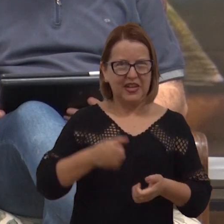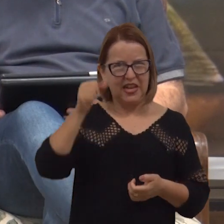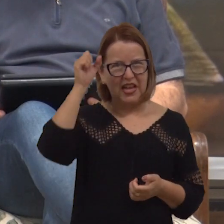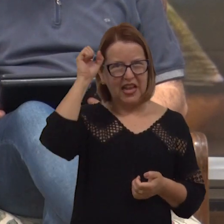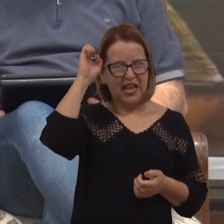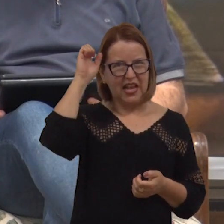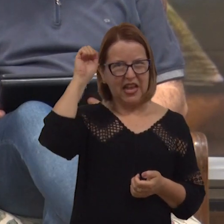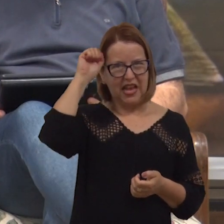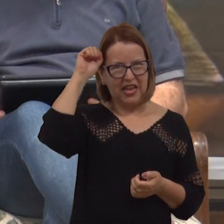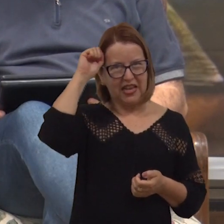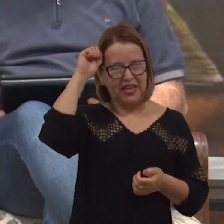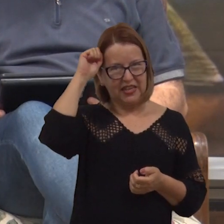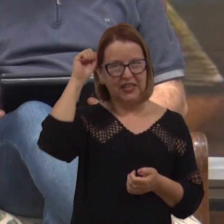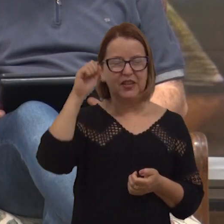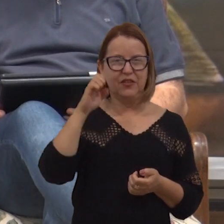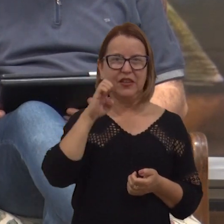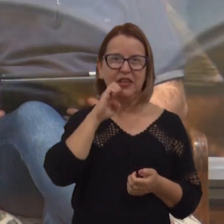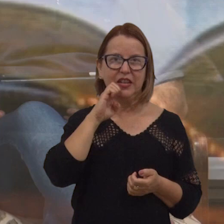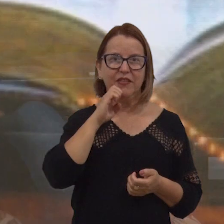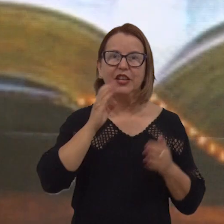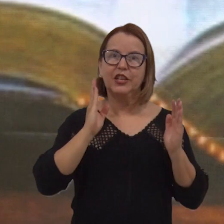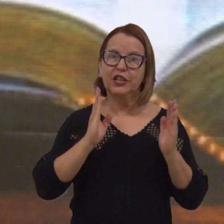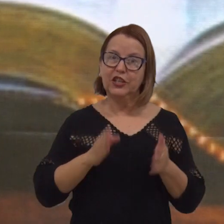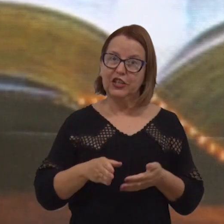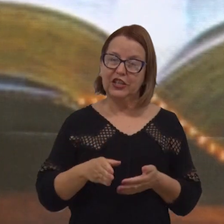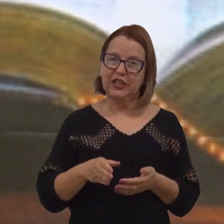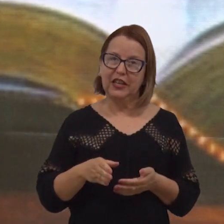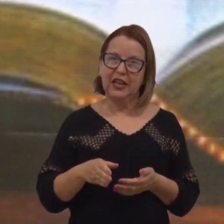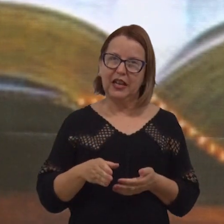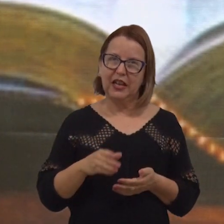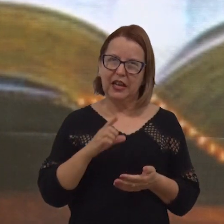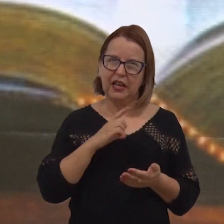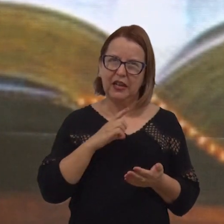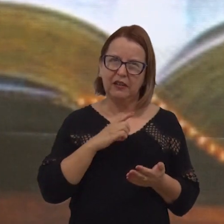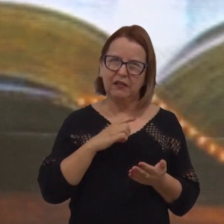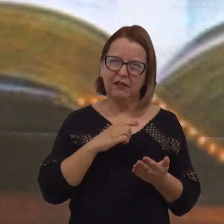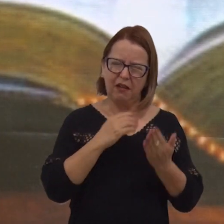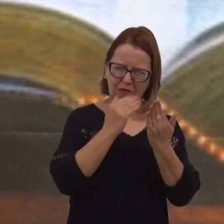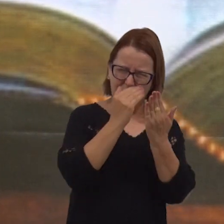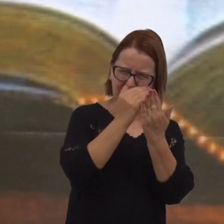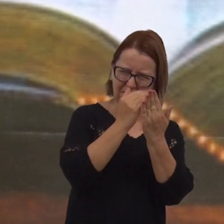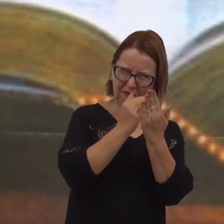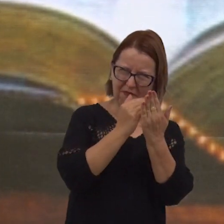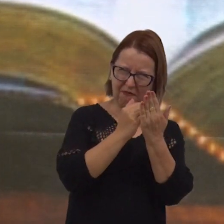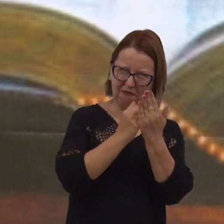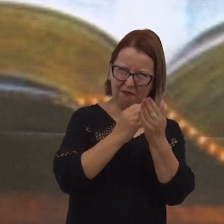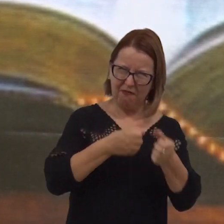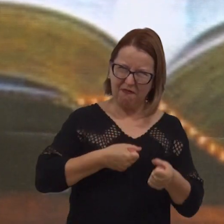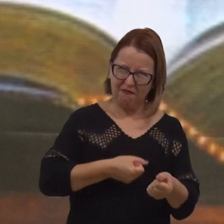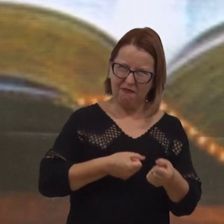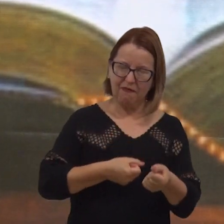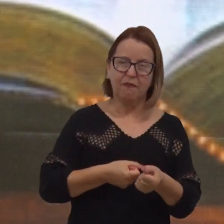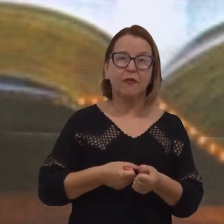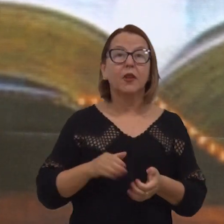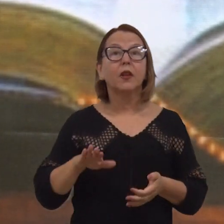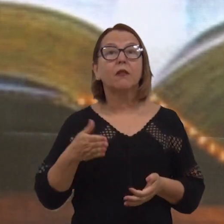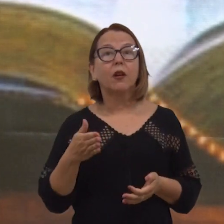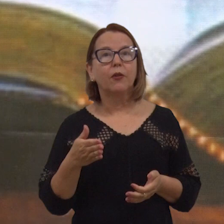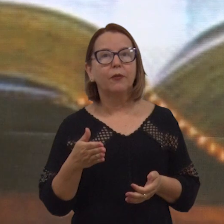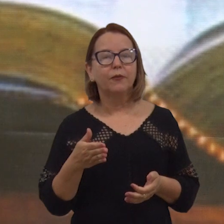Wildo, ele já tinha uma tática pronta e definida. Que tática é